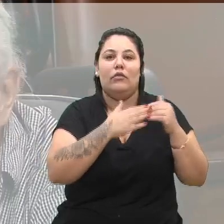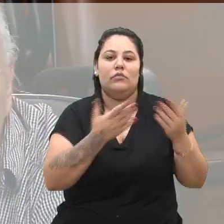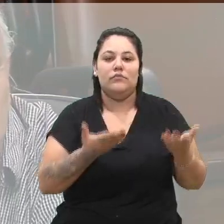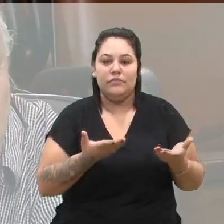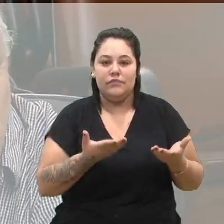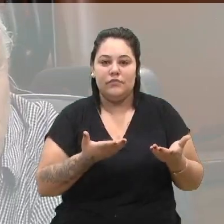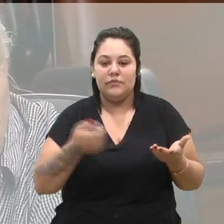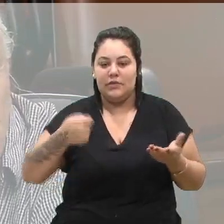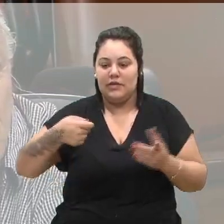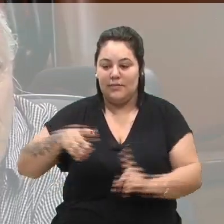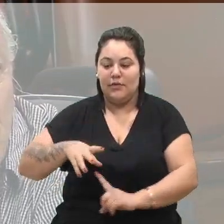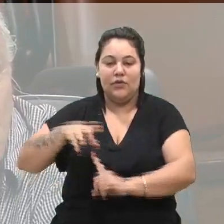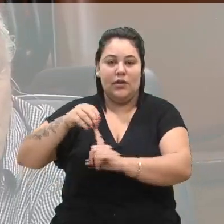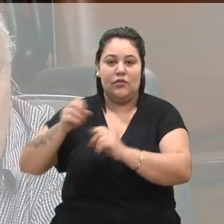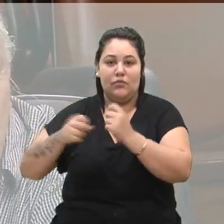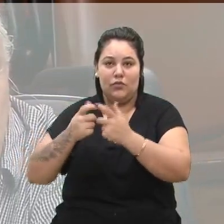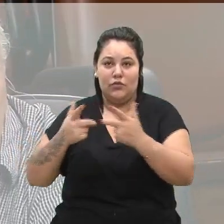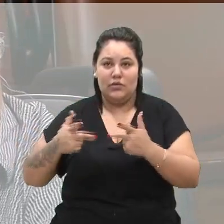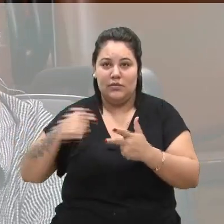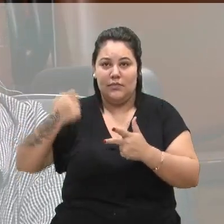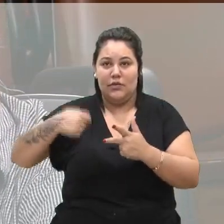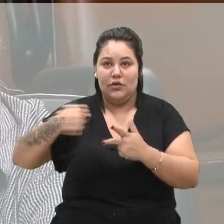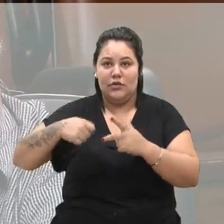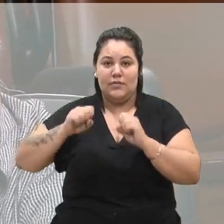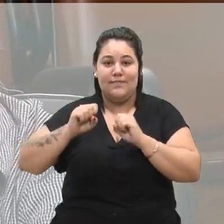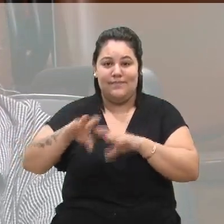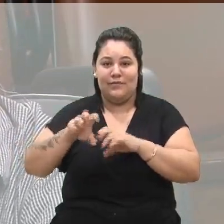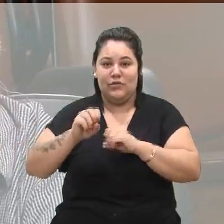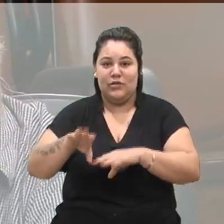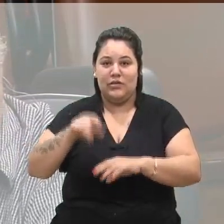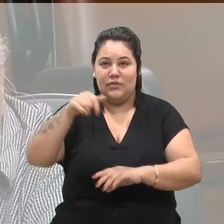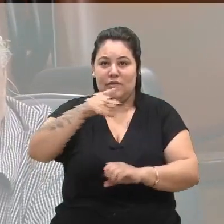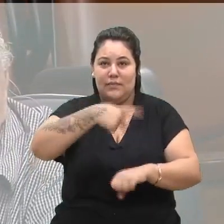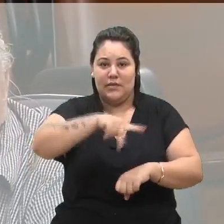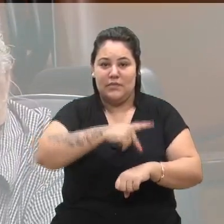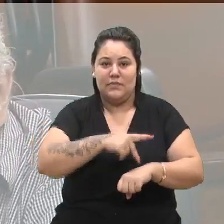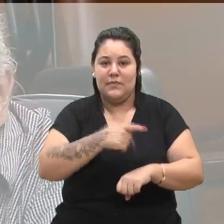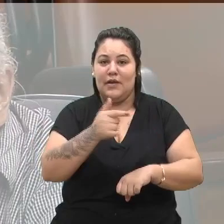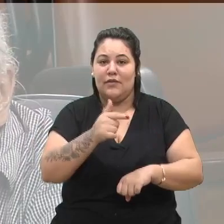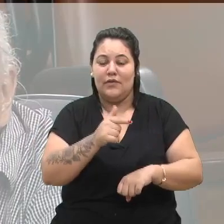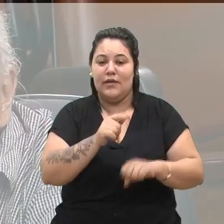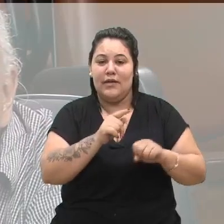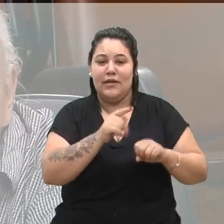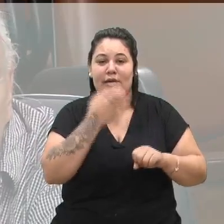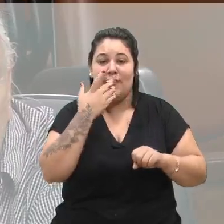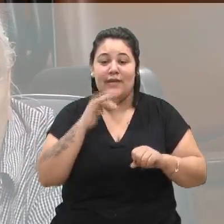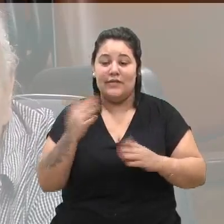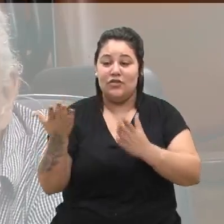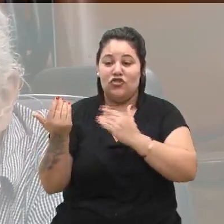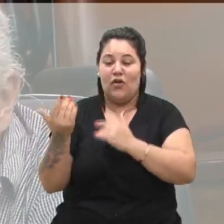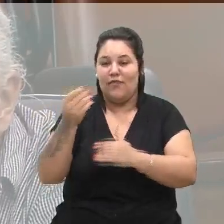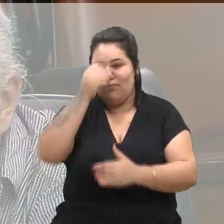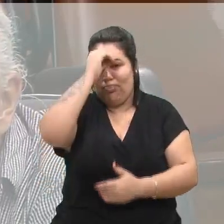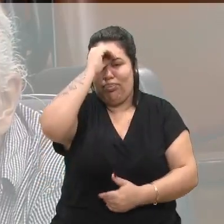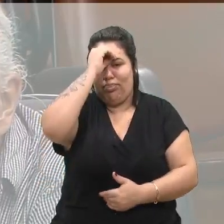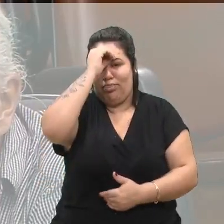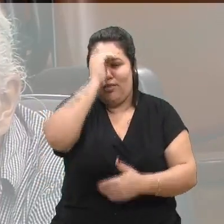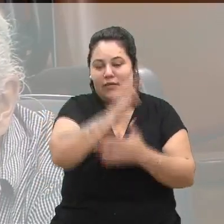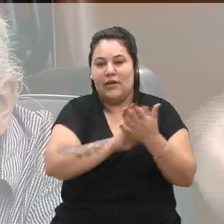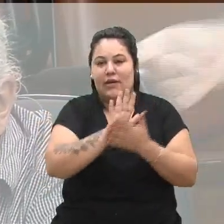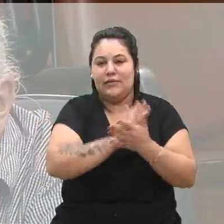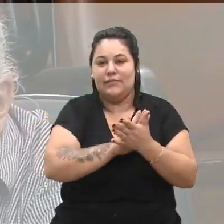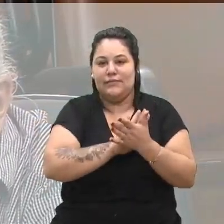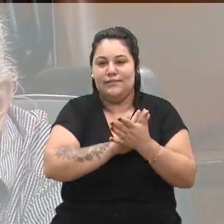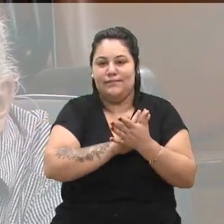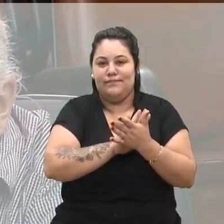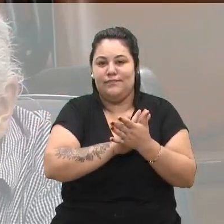tiver que priorizar alguma coisa, que se priorize a educação nesse país, para a gente não ter analfabetos funcionais no nosso país e priorizar que um seja empregado só dos